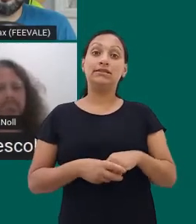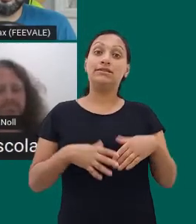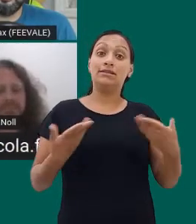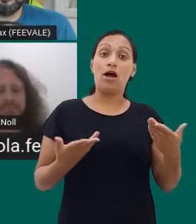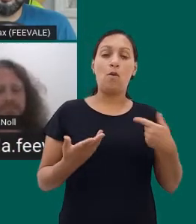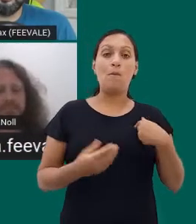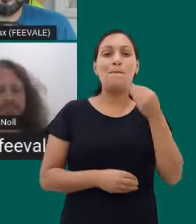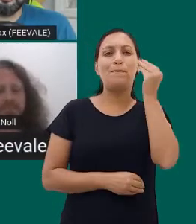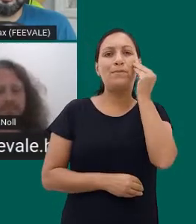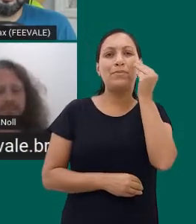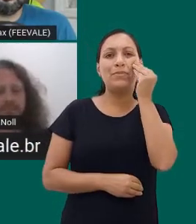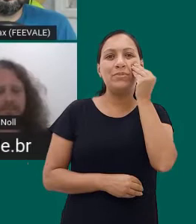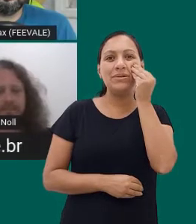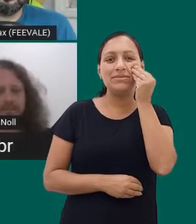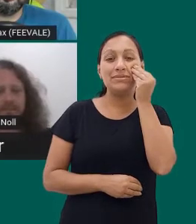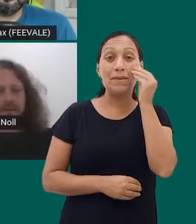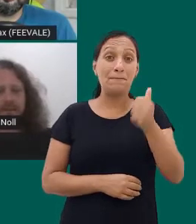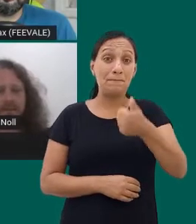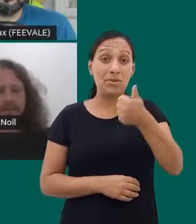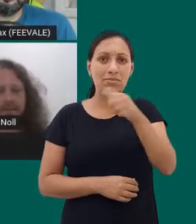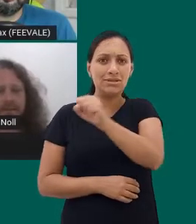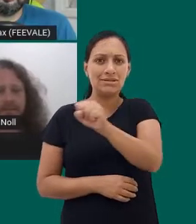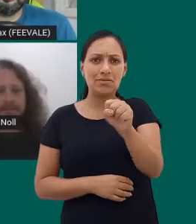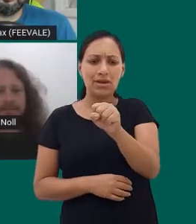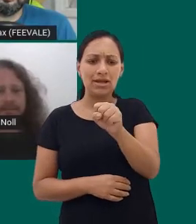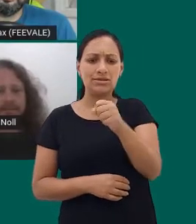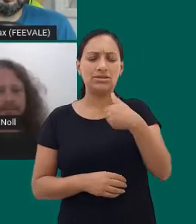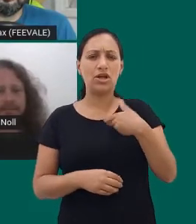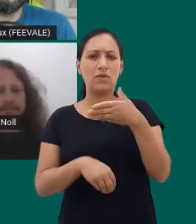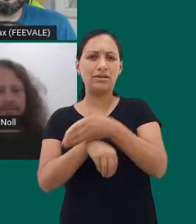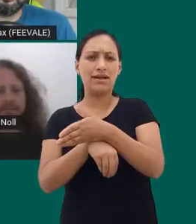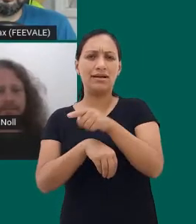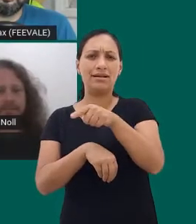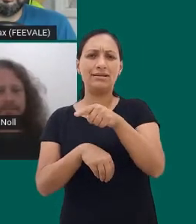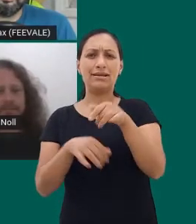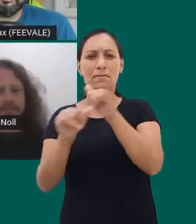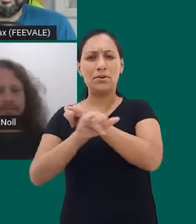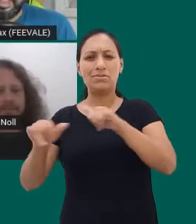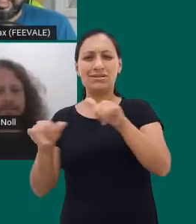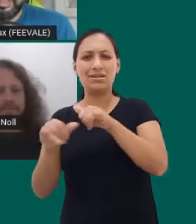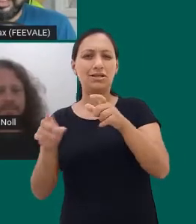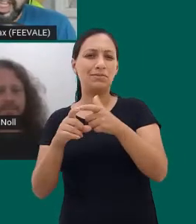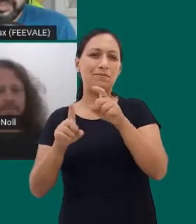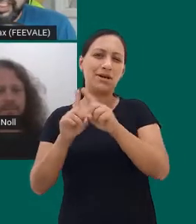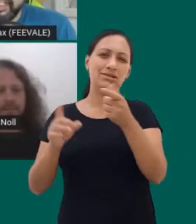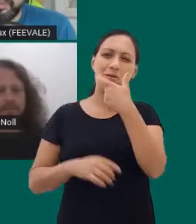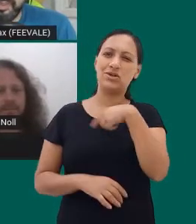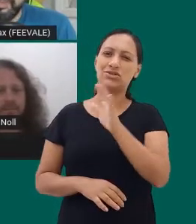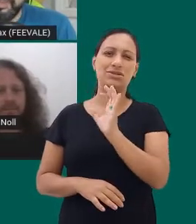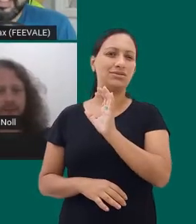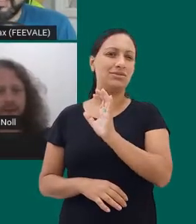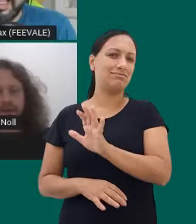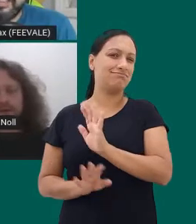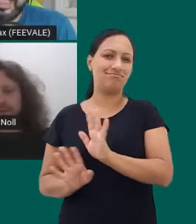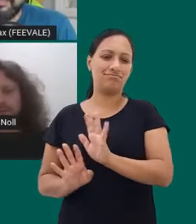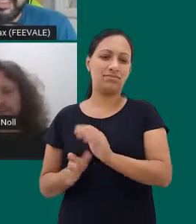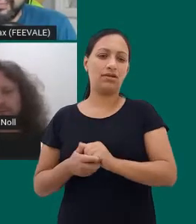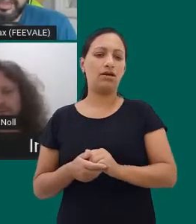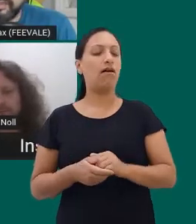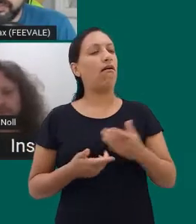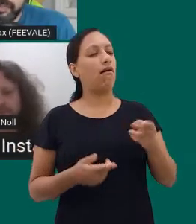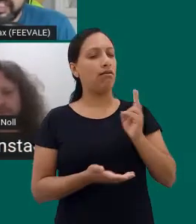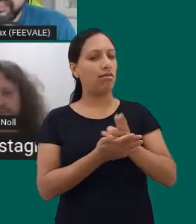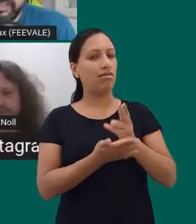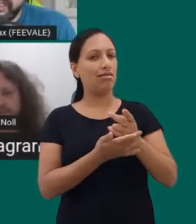estão provando. É o primeiro semestre, eu fui lá para o lado da publicidade, mas eu acho que não era bem isso. Então, eu vou para um lado de empreendedorismo. Isso, publicidade é sempre